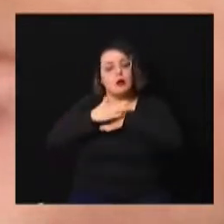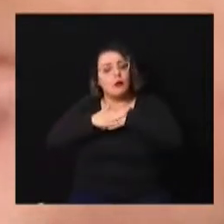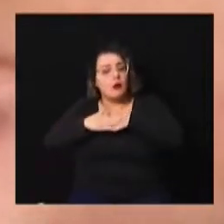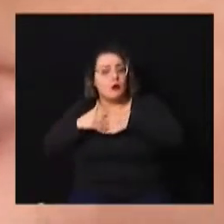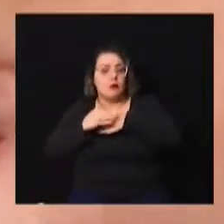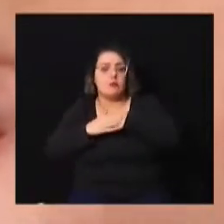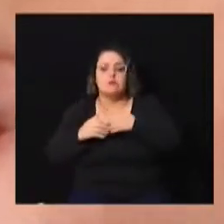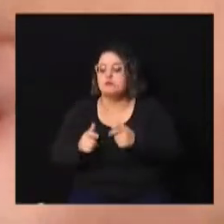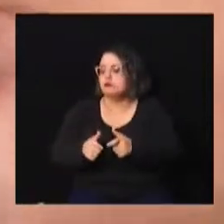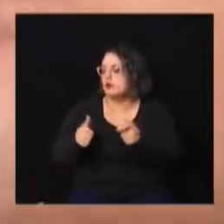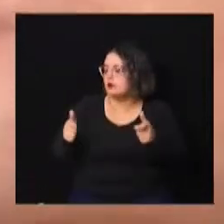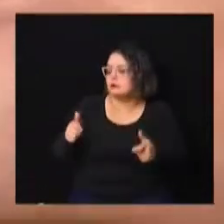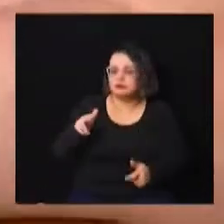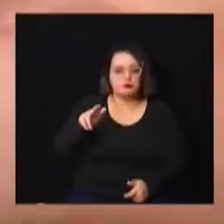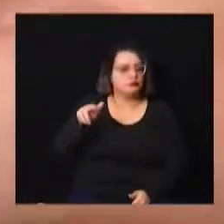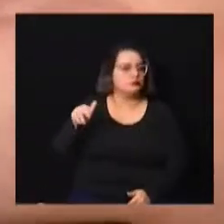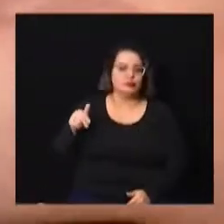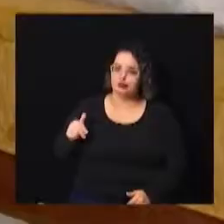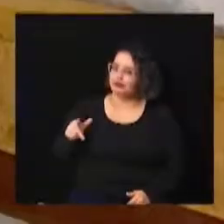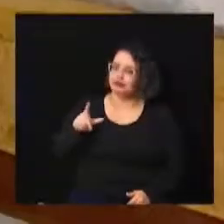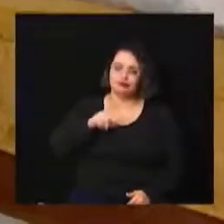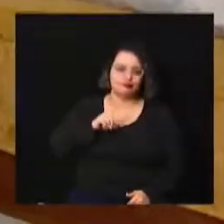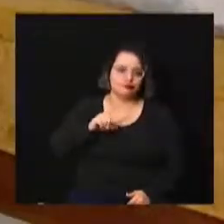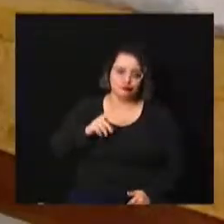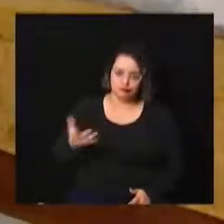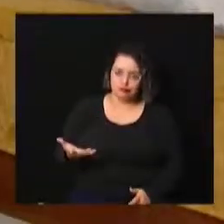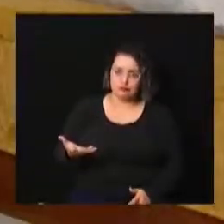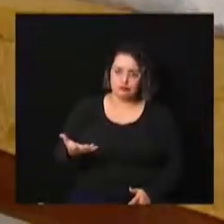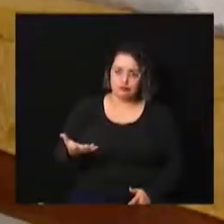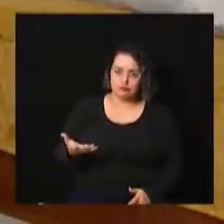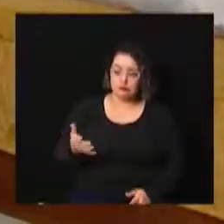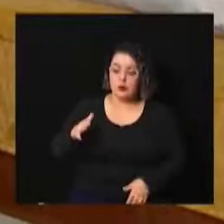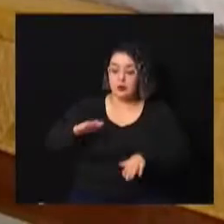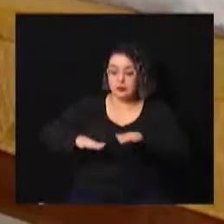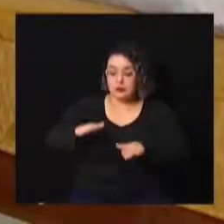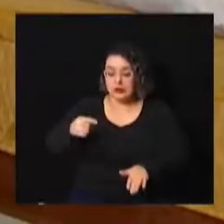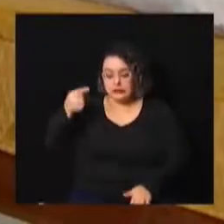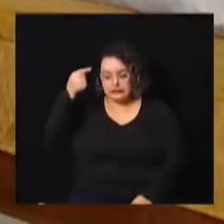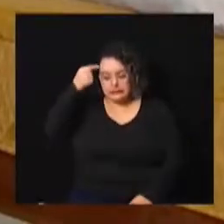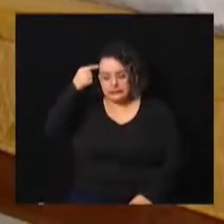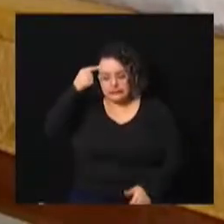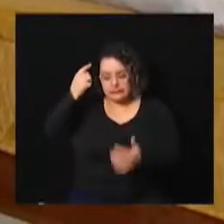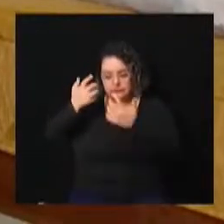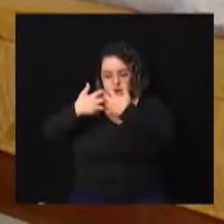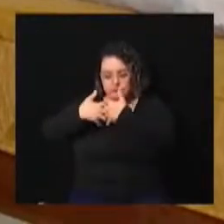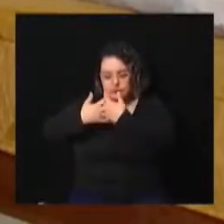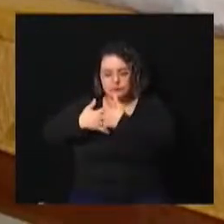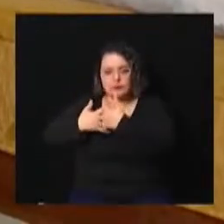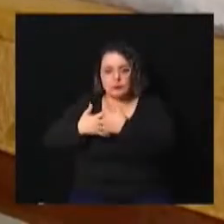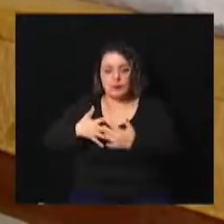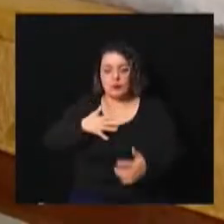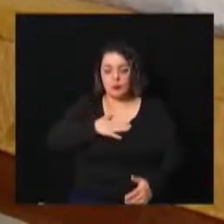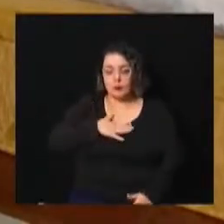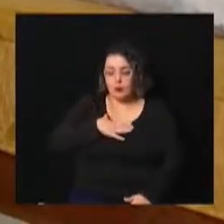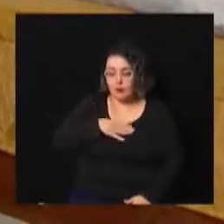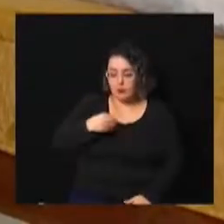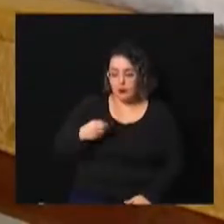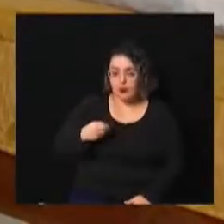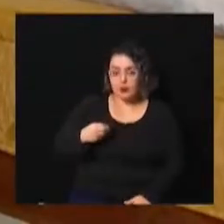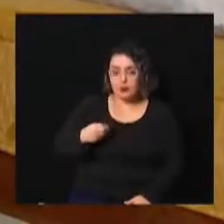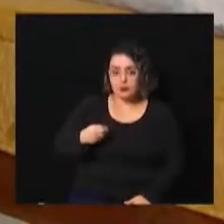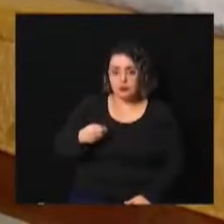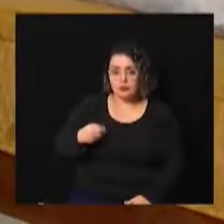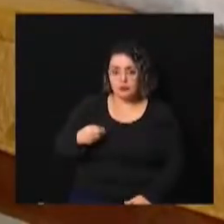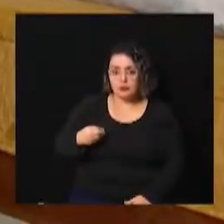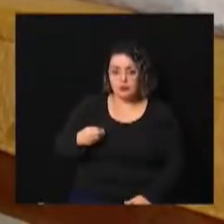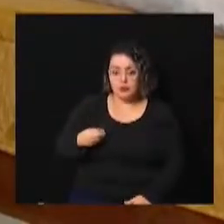Carinho que muitos nunca tiveram. Então, eu já me peguei muitas vezes pensando nisso, né? Falo, nossa, meu filho mais novo está